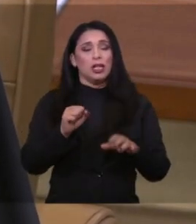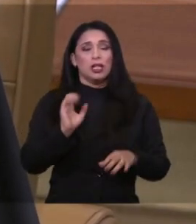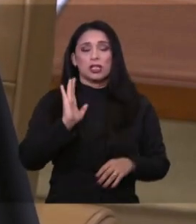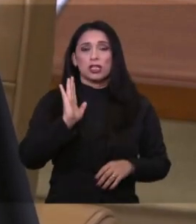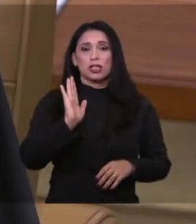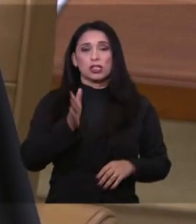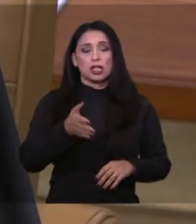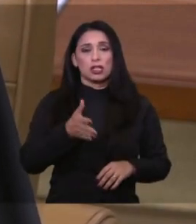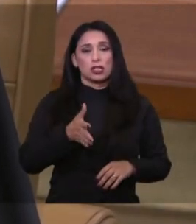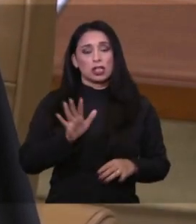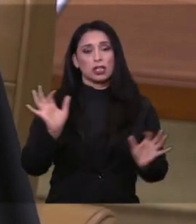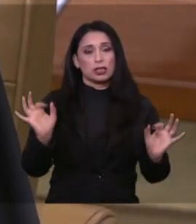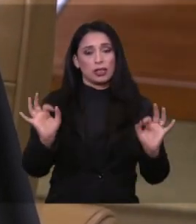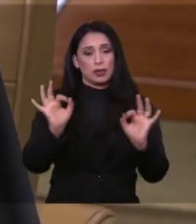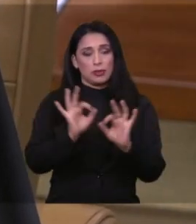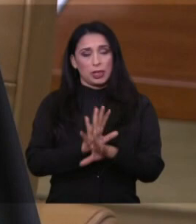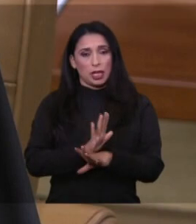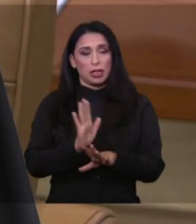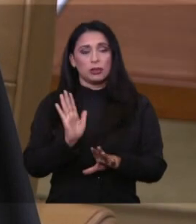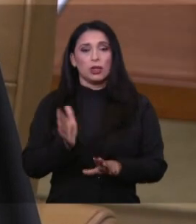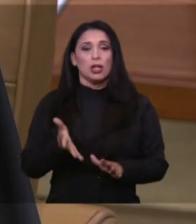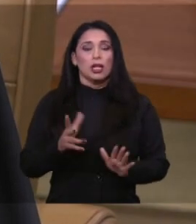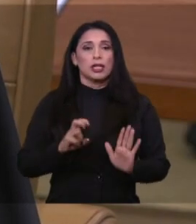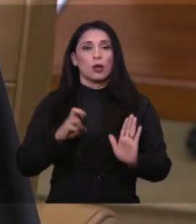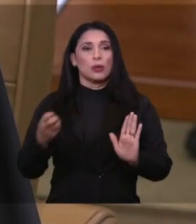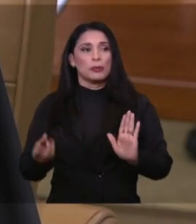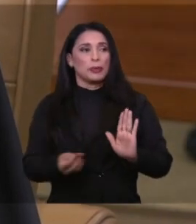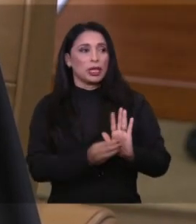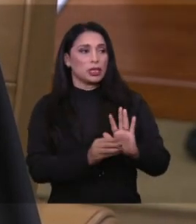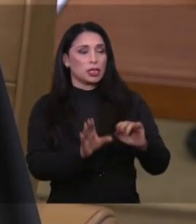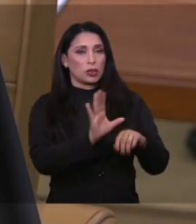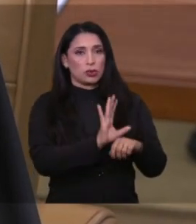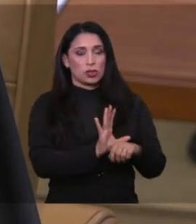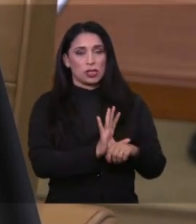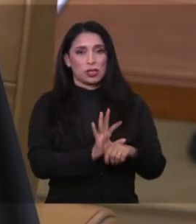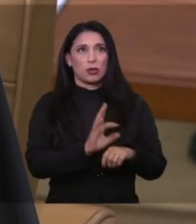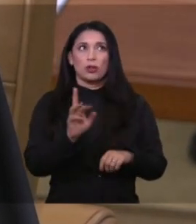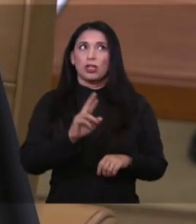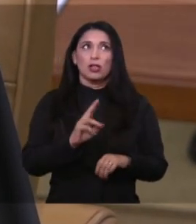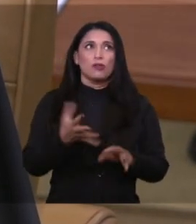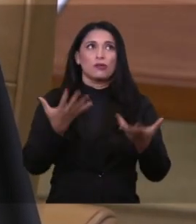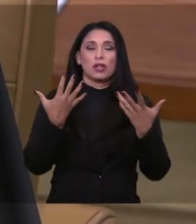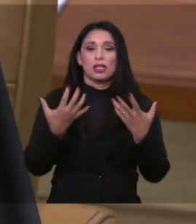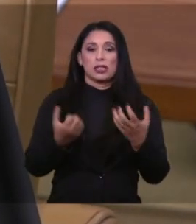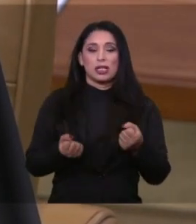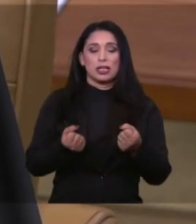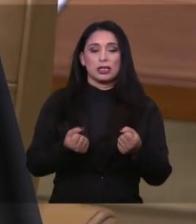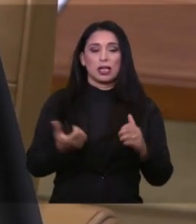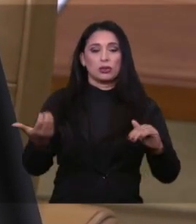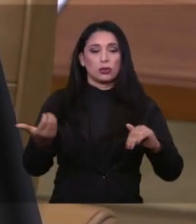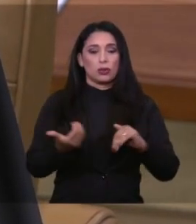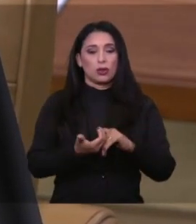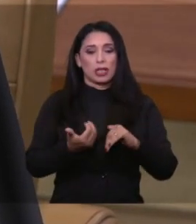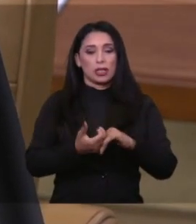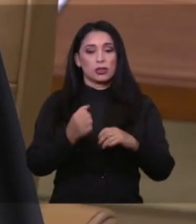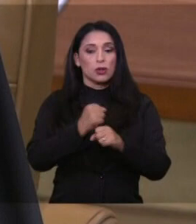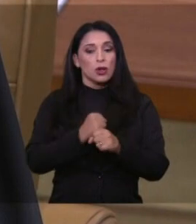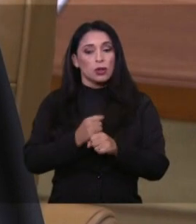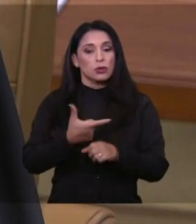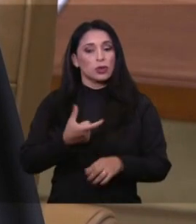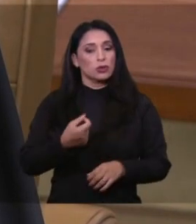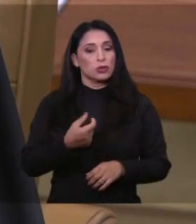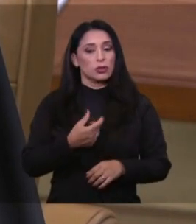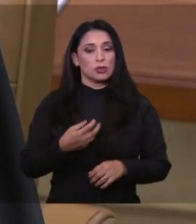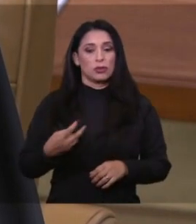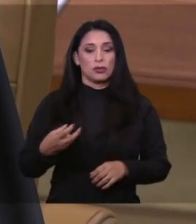de proposta de emenda à Constituição que já havia sido rejeitada pelo Parlamento em